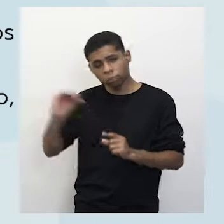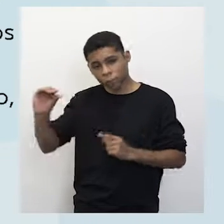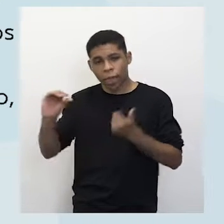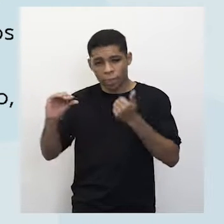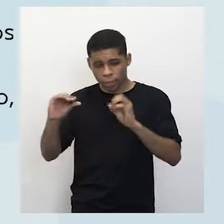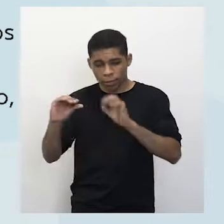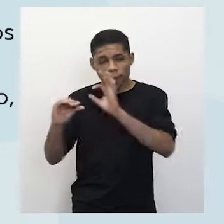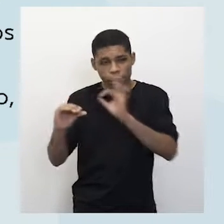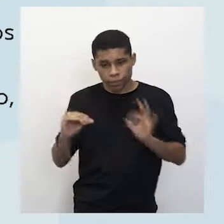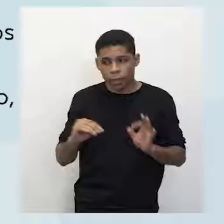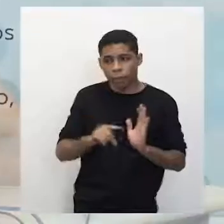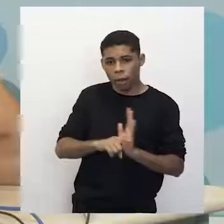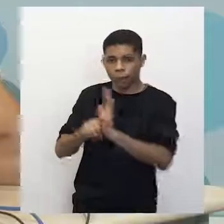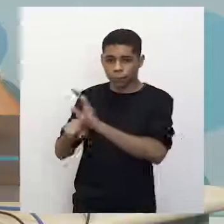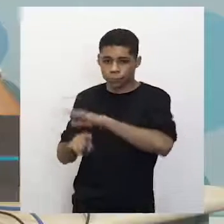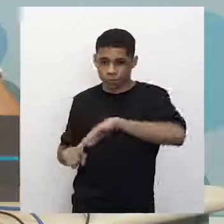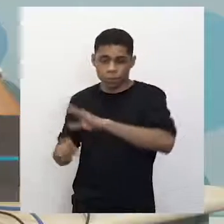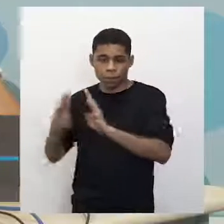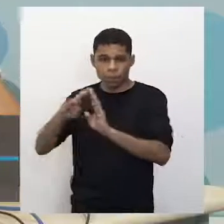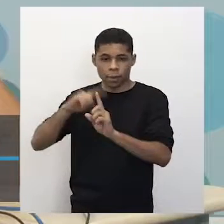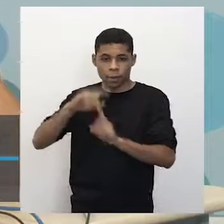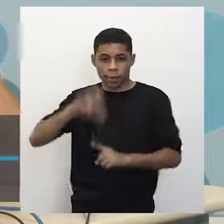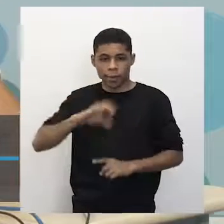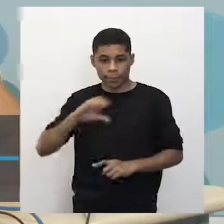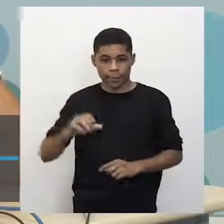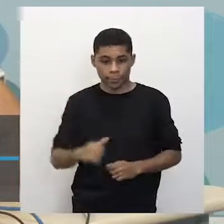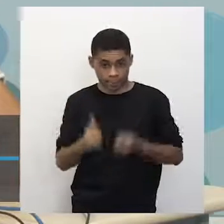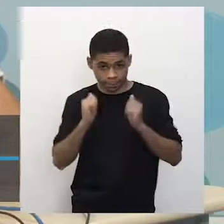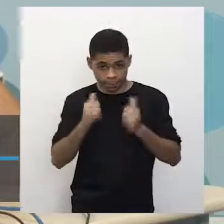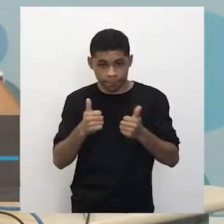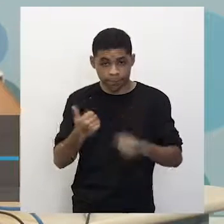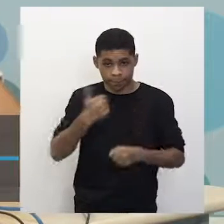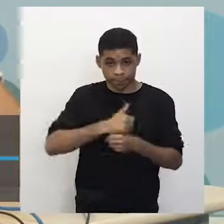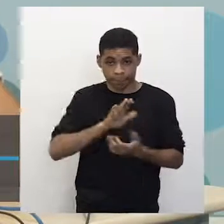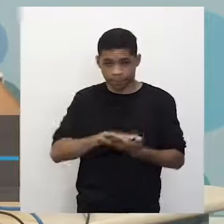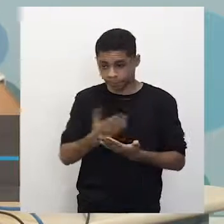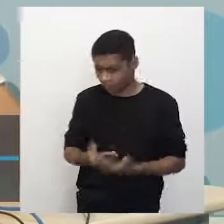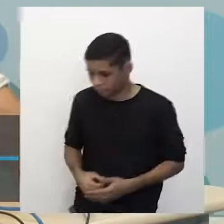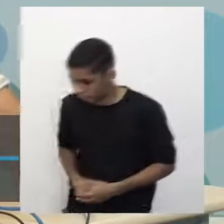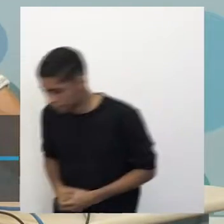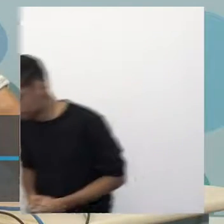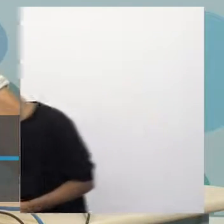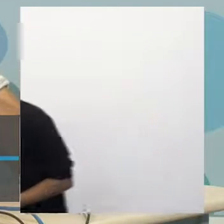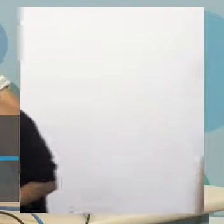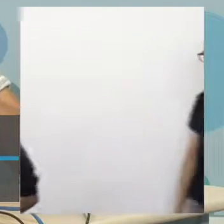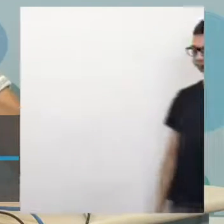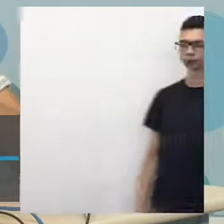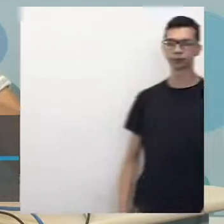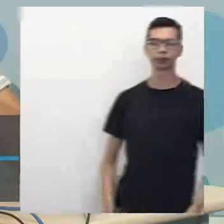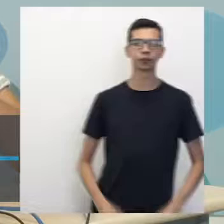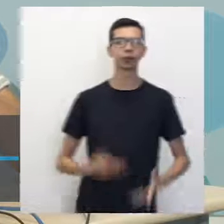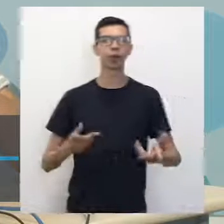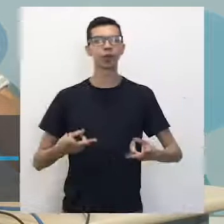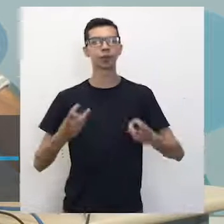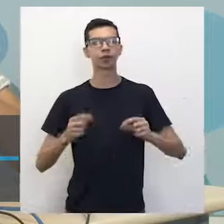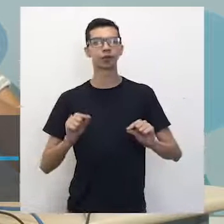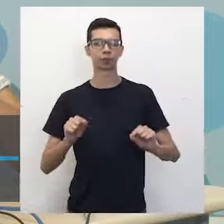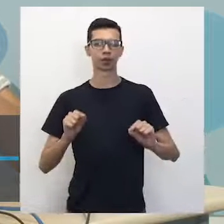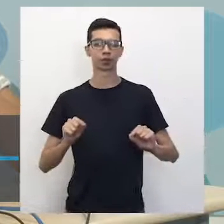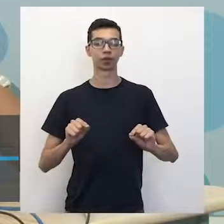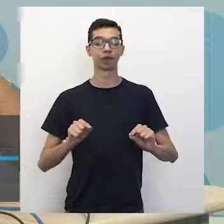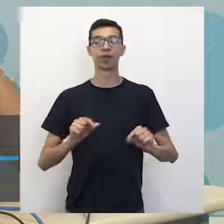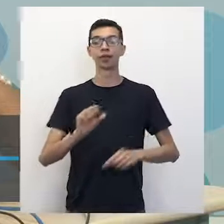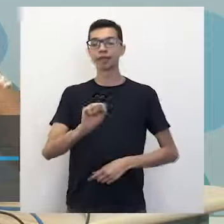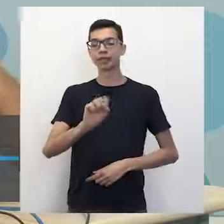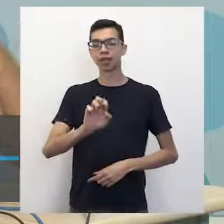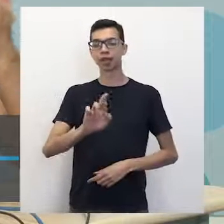vai como doação para a Igreja Católica. Então, a gente vê aí que o servo é o vassalo dos vassalos, né? Ele é o